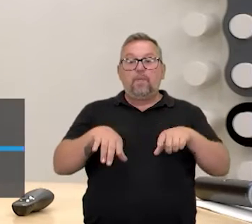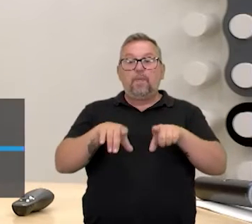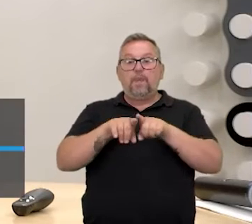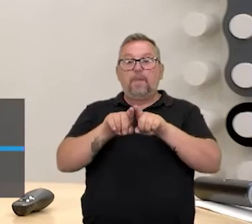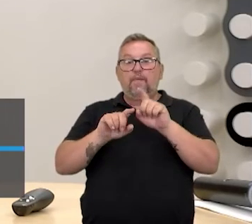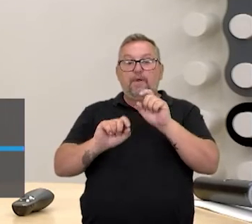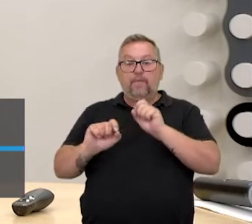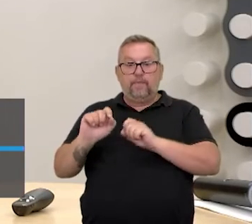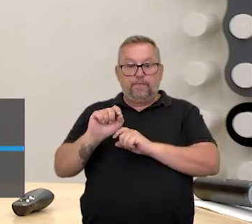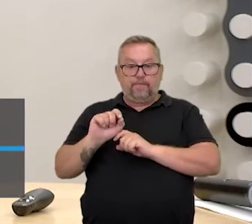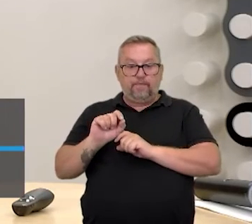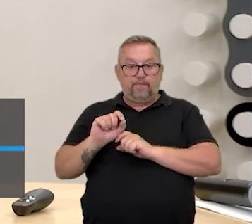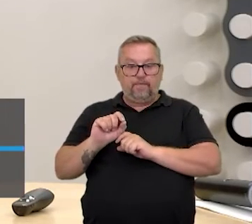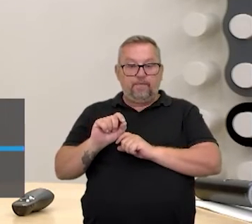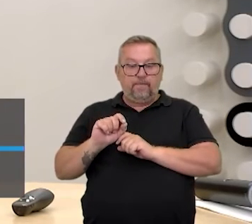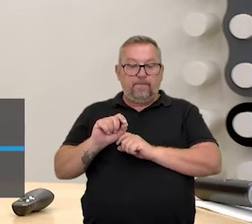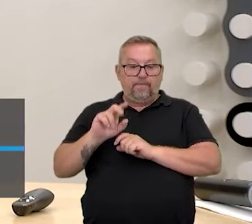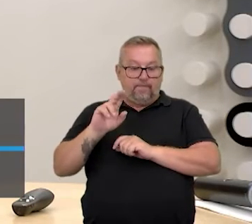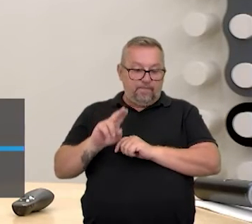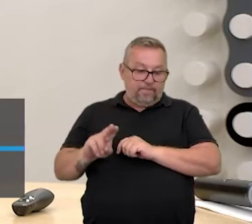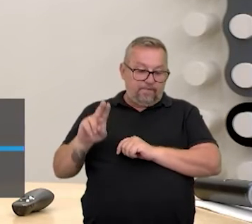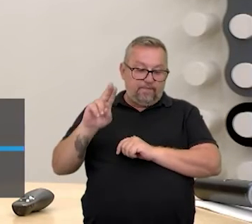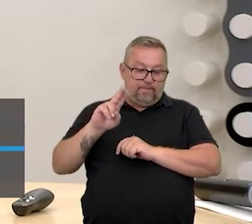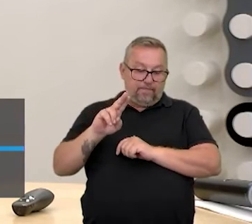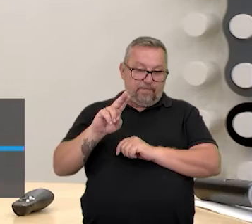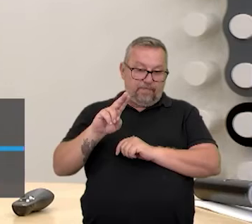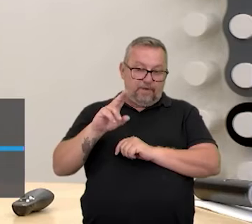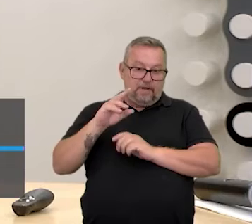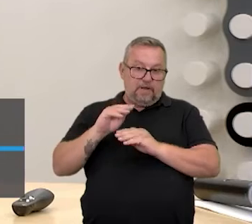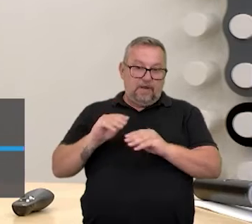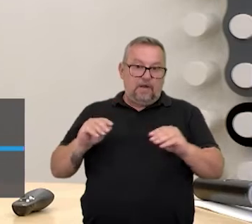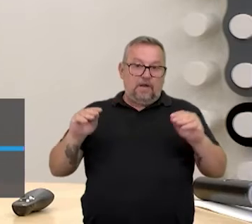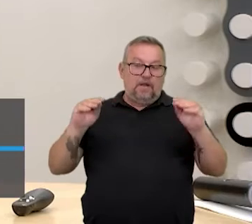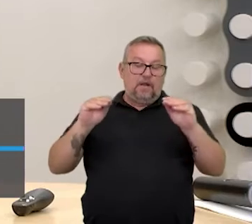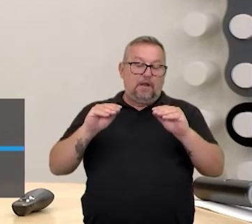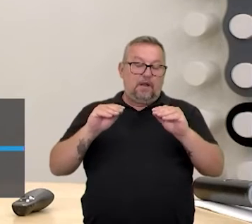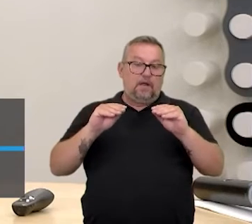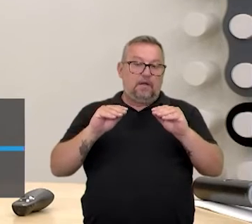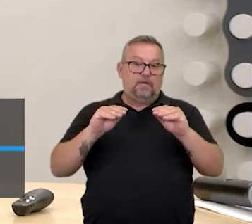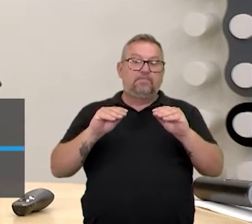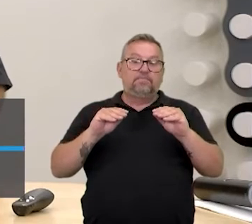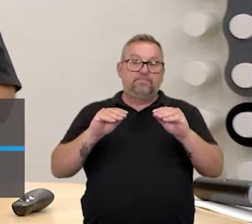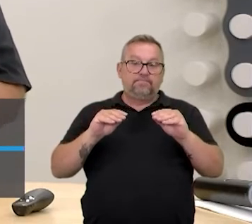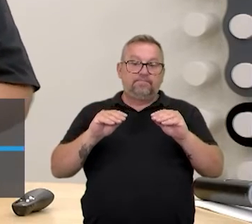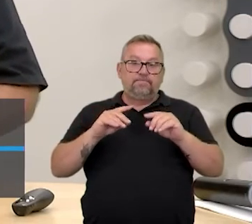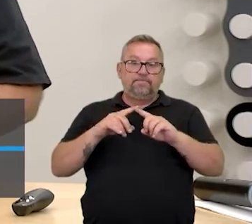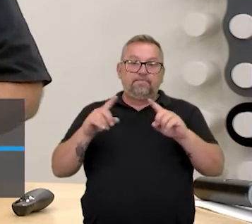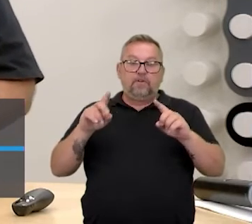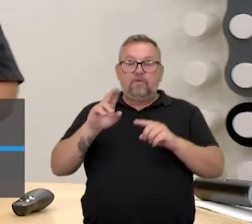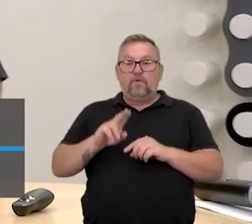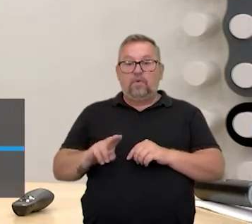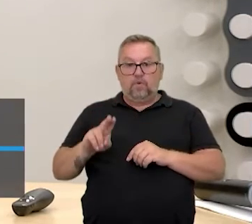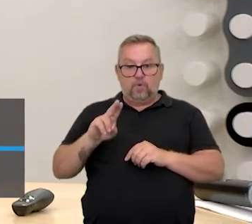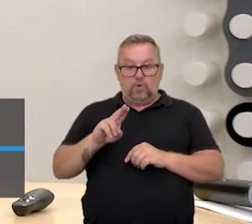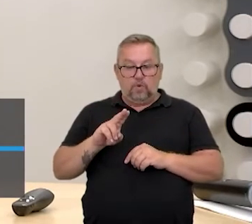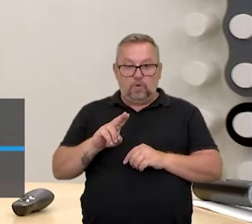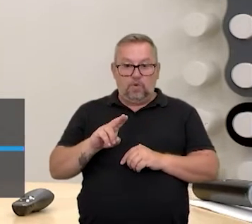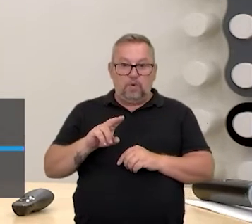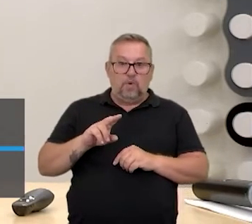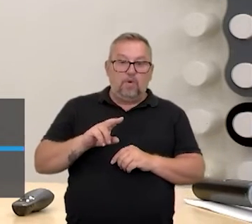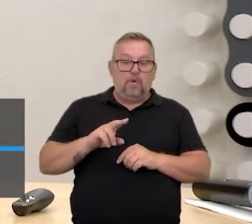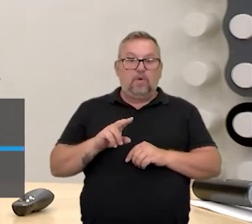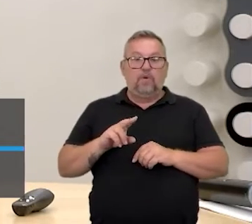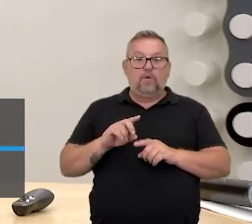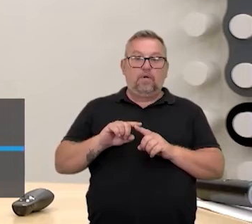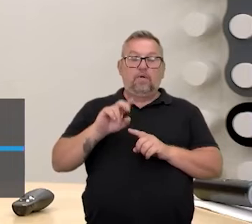né, da utilização da terra e do solo, né? Porque se for utilizar um mau